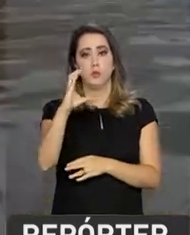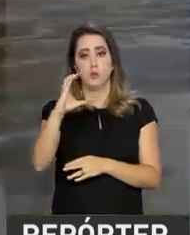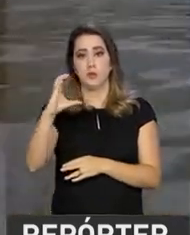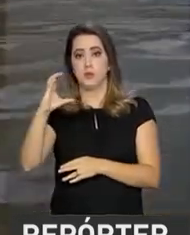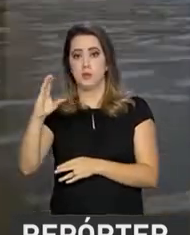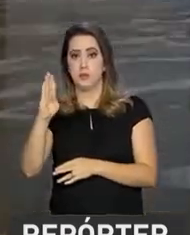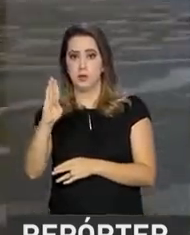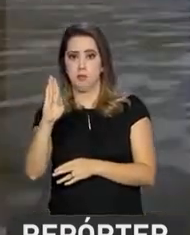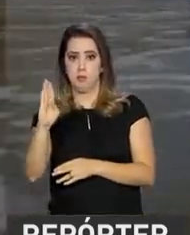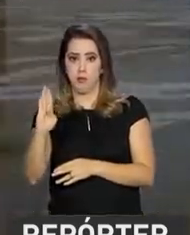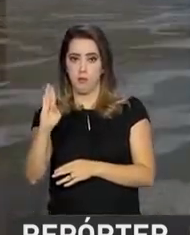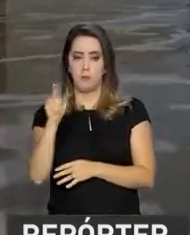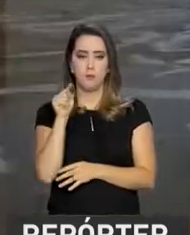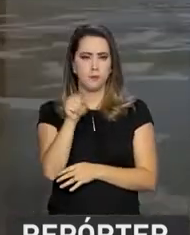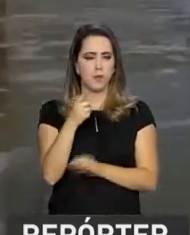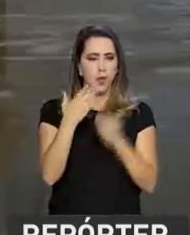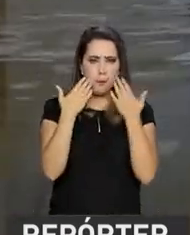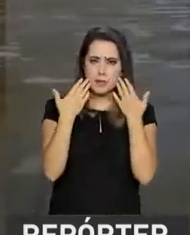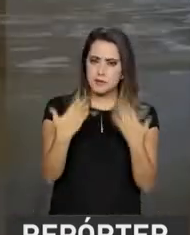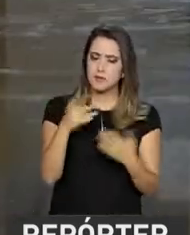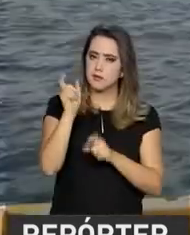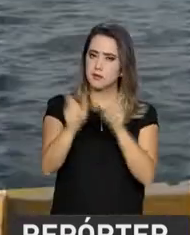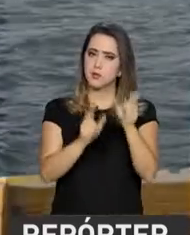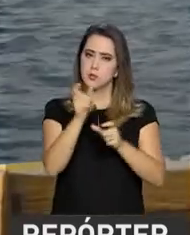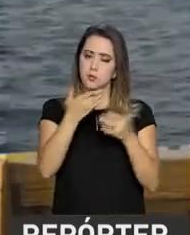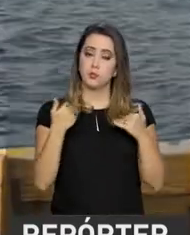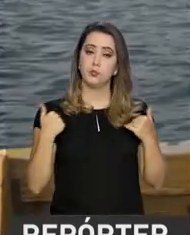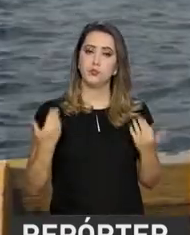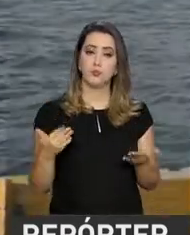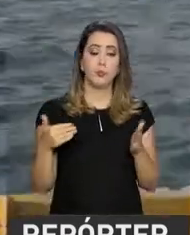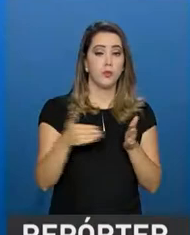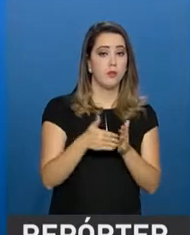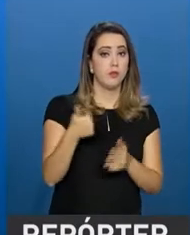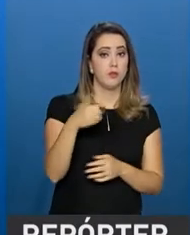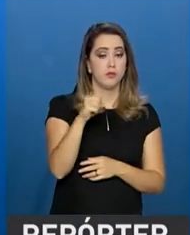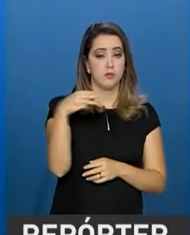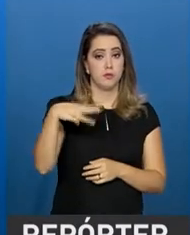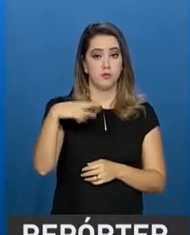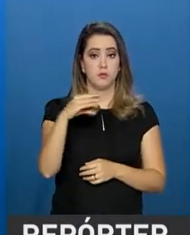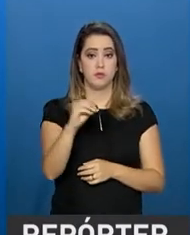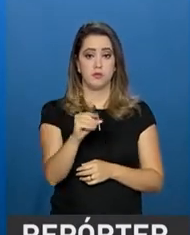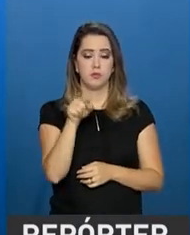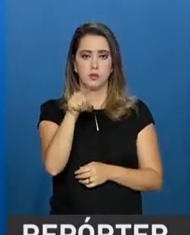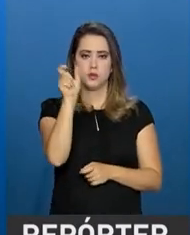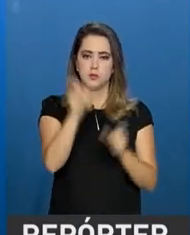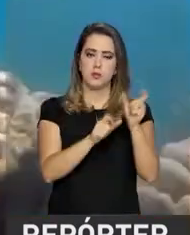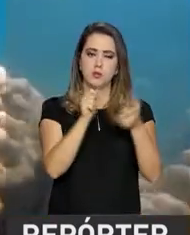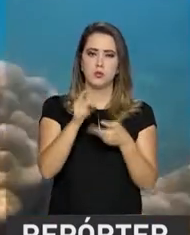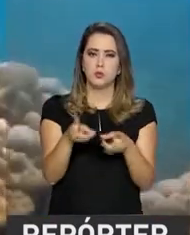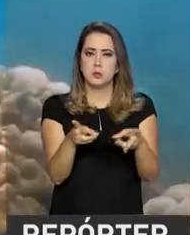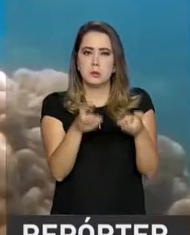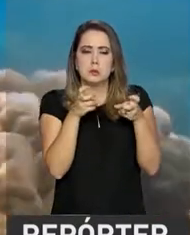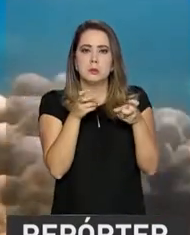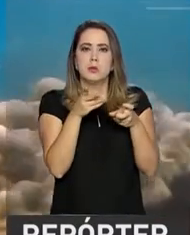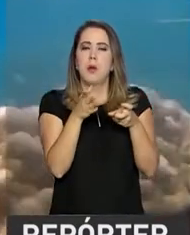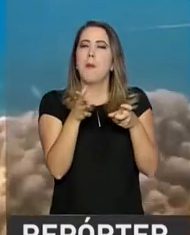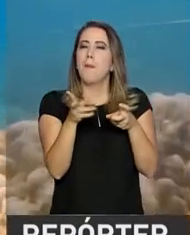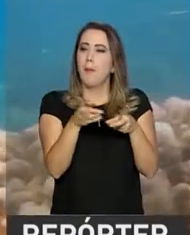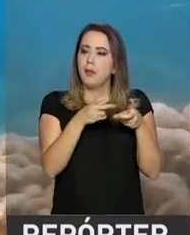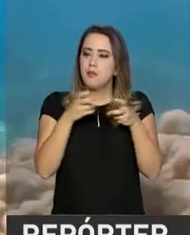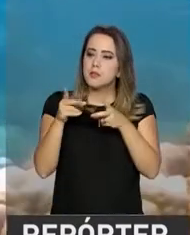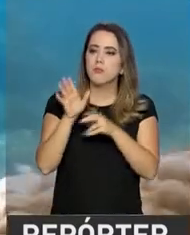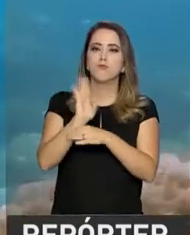Banco do Brasil, em Brasília, apresenta ao público. Até 18 de março, os espectadores poderão entrar em contato